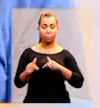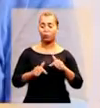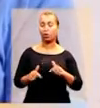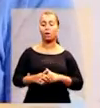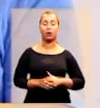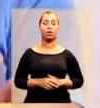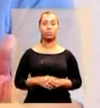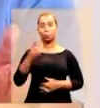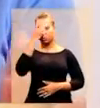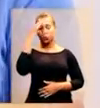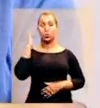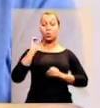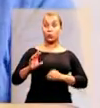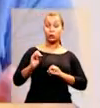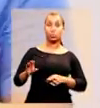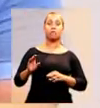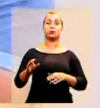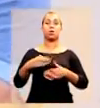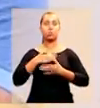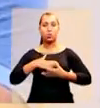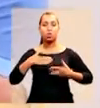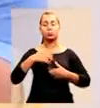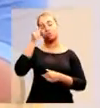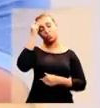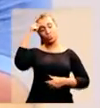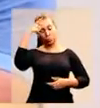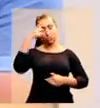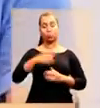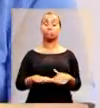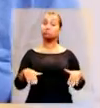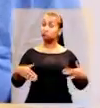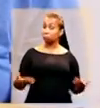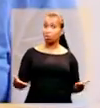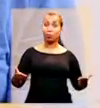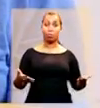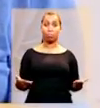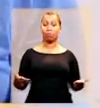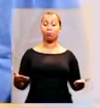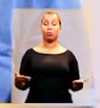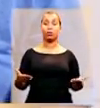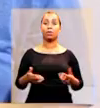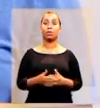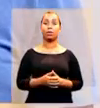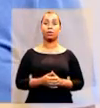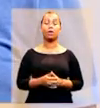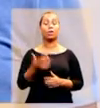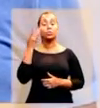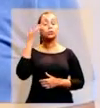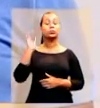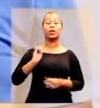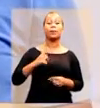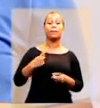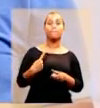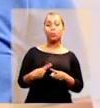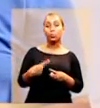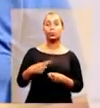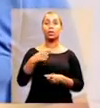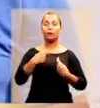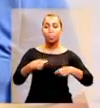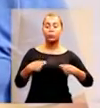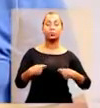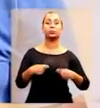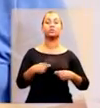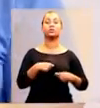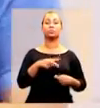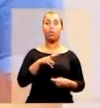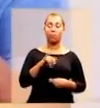de obra, as pessoas com educação, com lazer, com cultura. É isso. Eu não sei por que eu